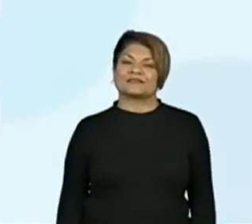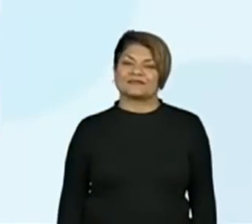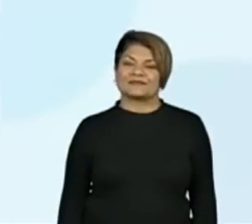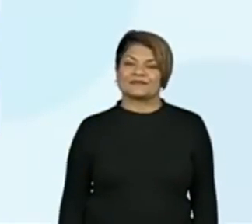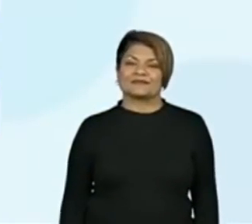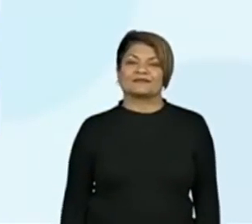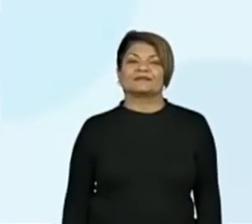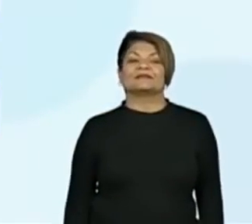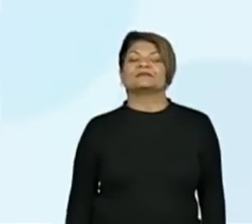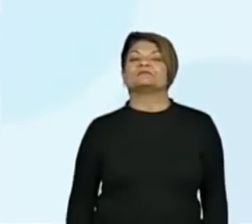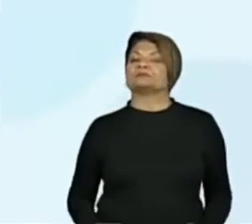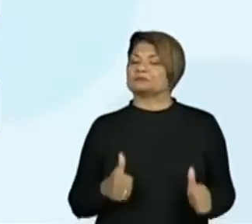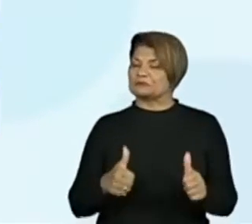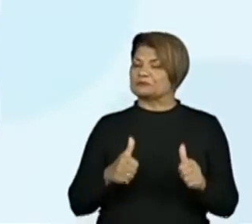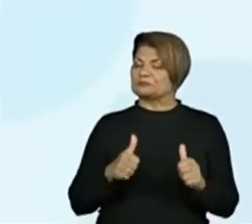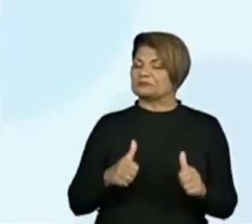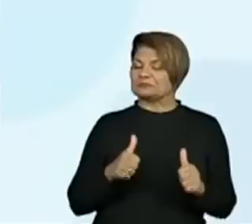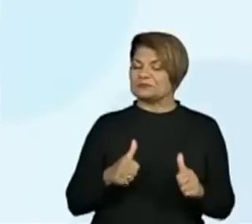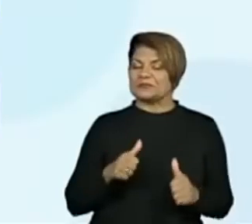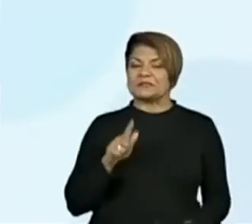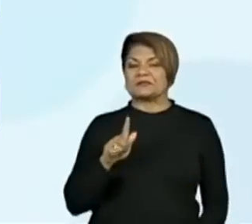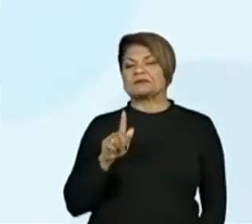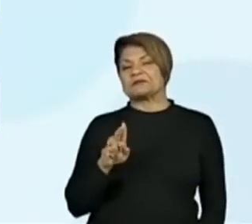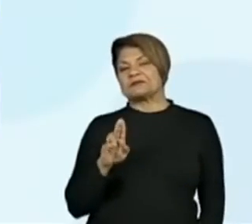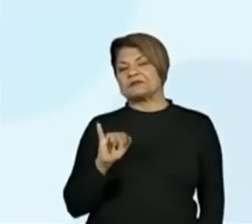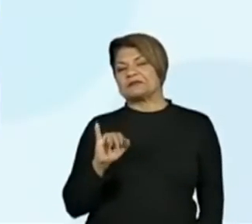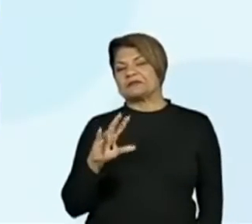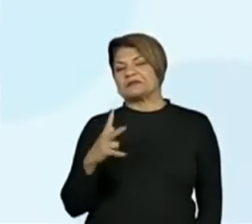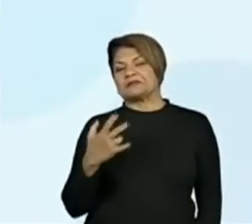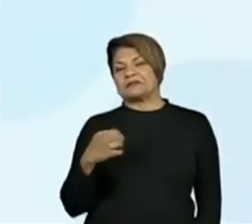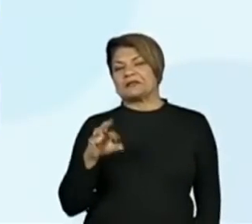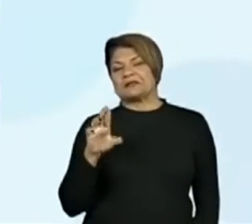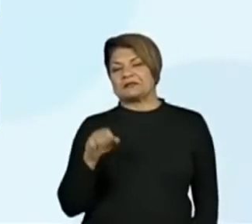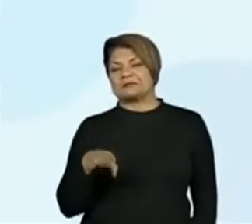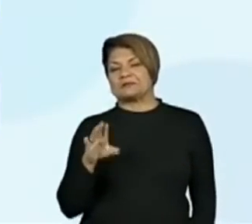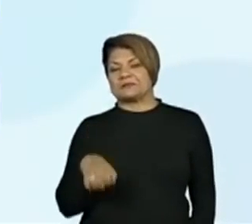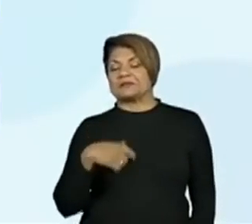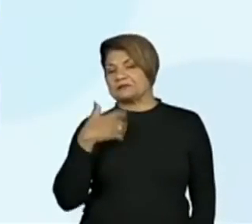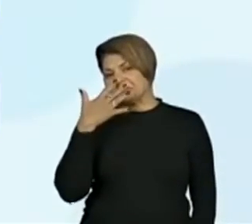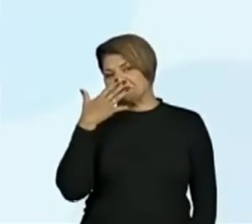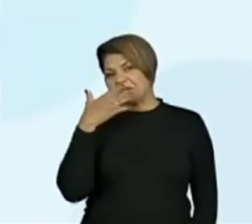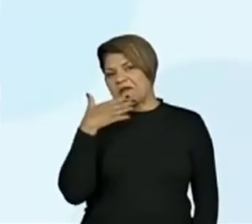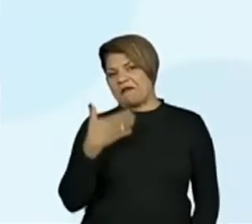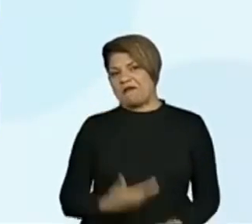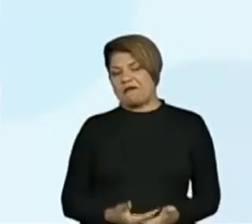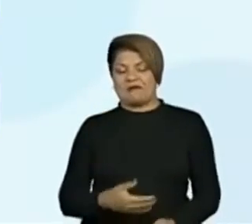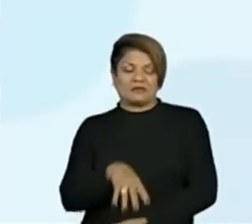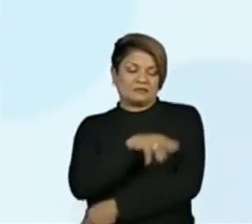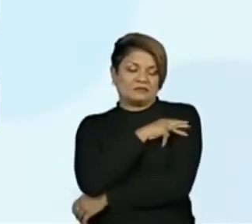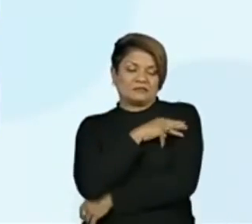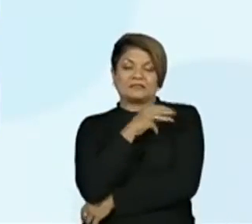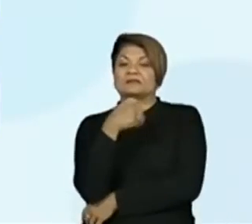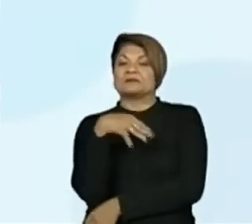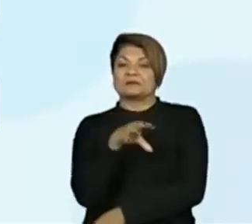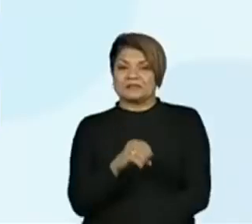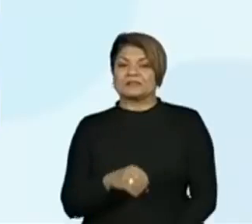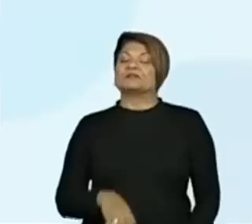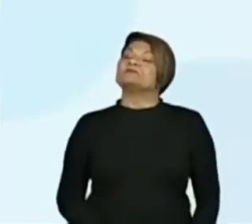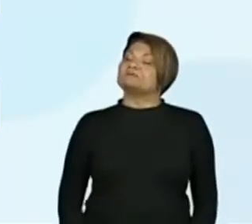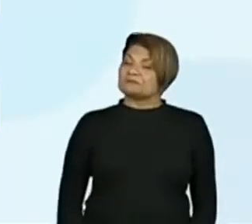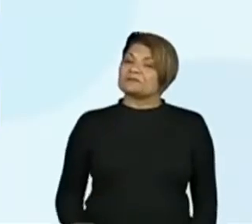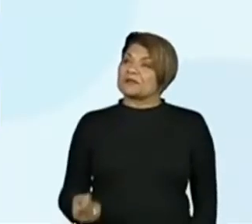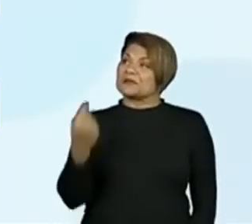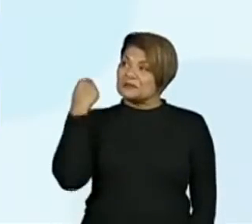999. Muito bem, Guilherme. Eu estou admirada com esse terceiro ano. Né? A gente está aqui só retomando